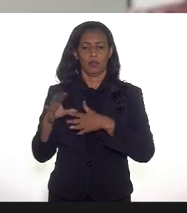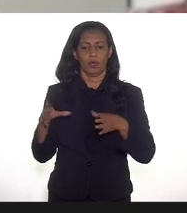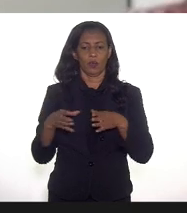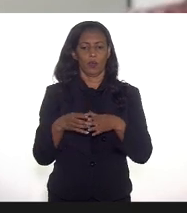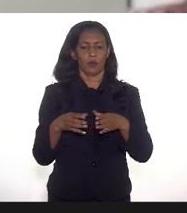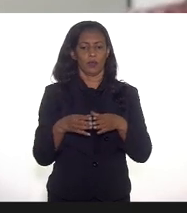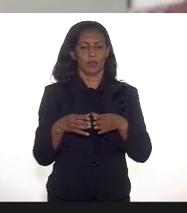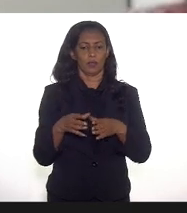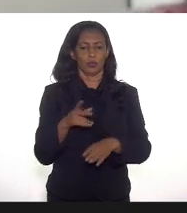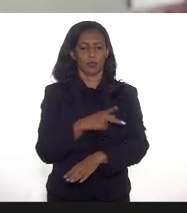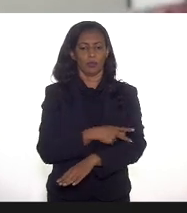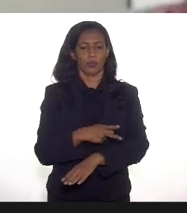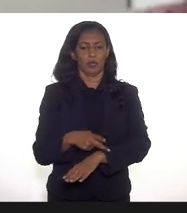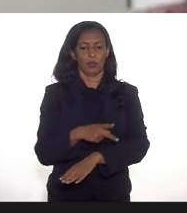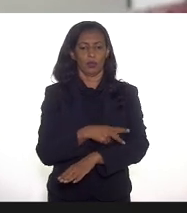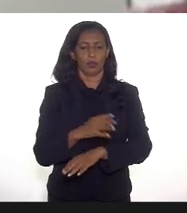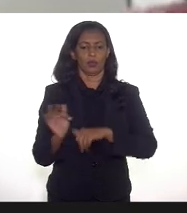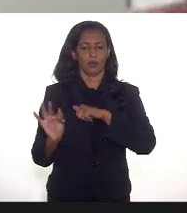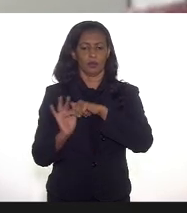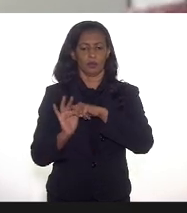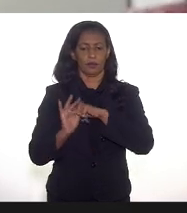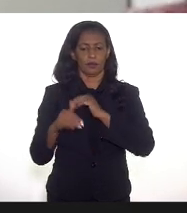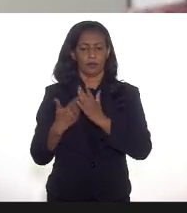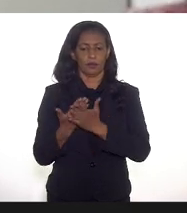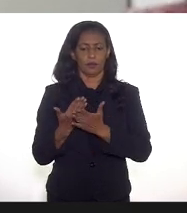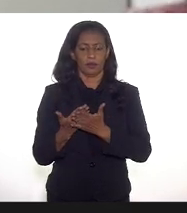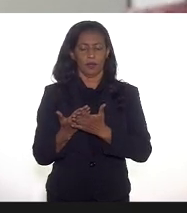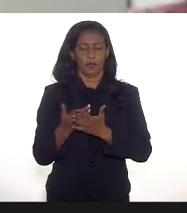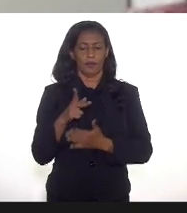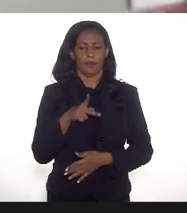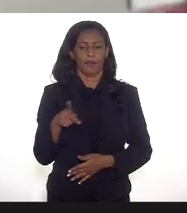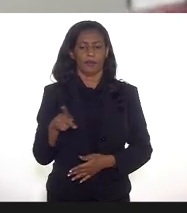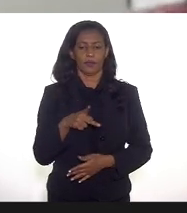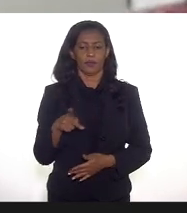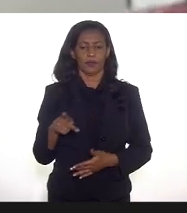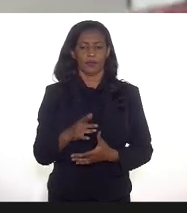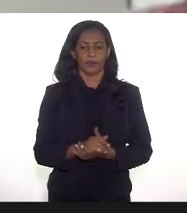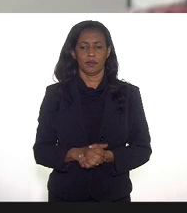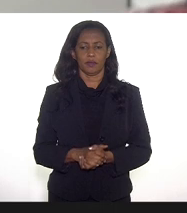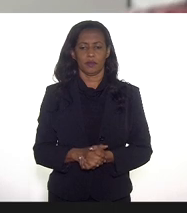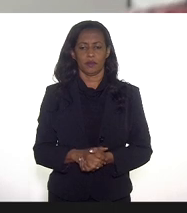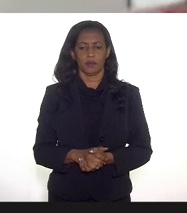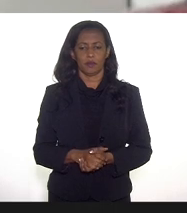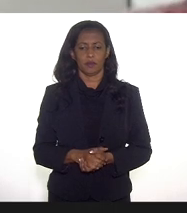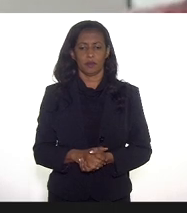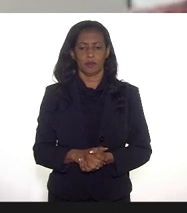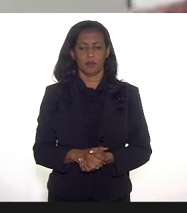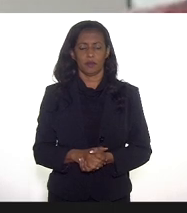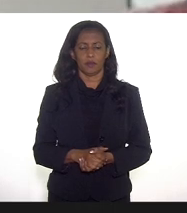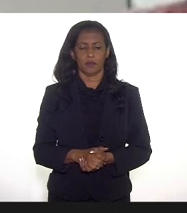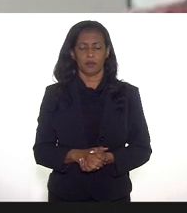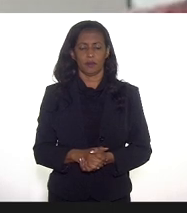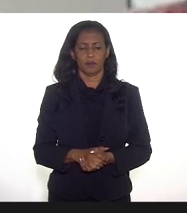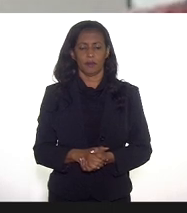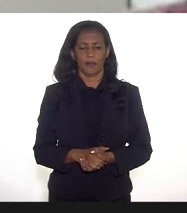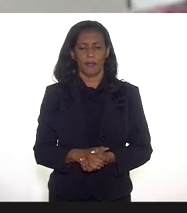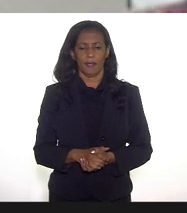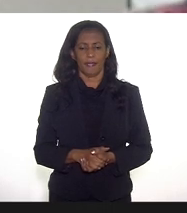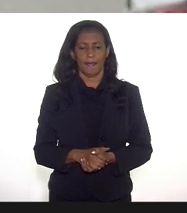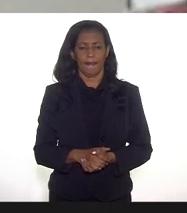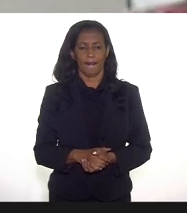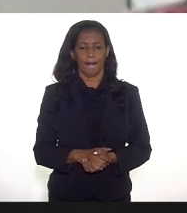de Pedagogos da FAETEC, a professora... Opa, travou aqui meu computador.